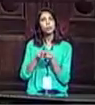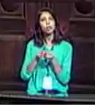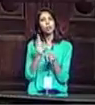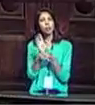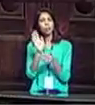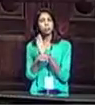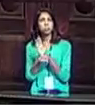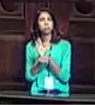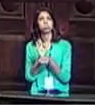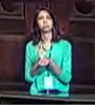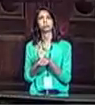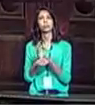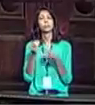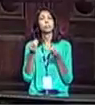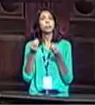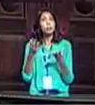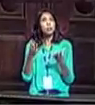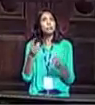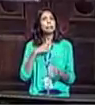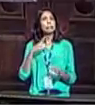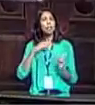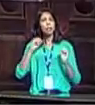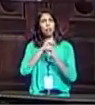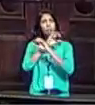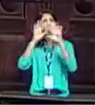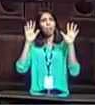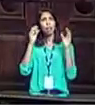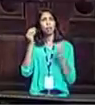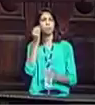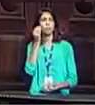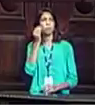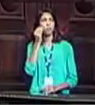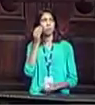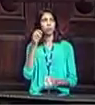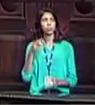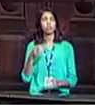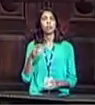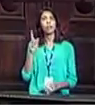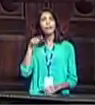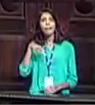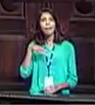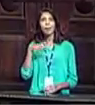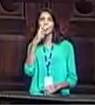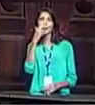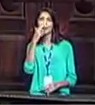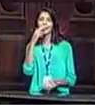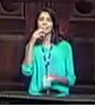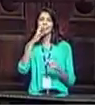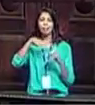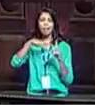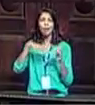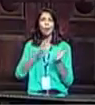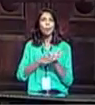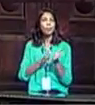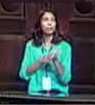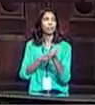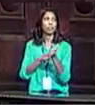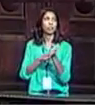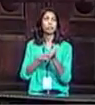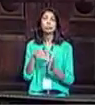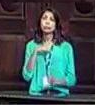contribuição para que haja transparência. É uma homenagem ao cidadão. Está aqui.